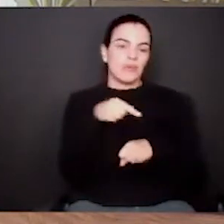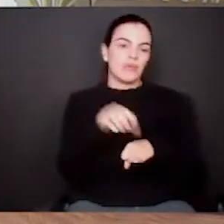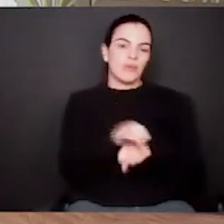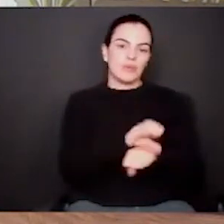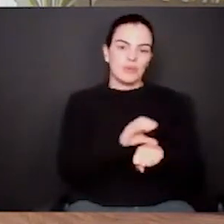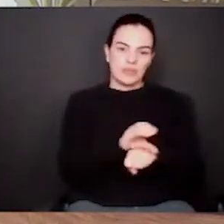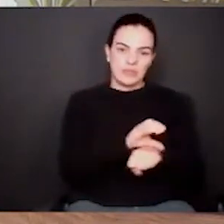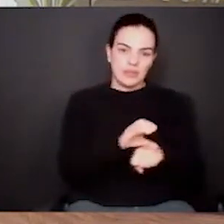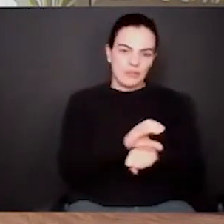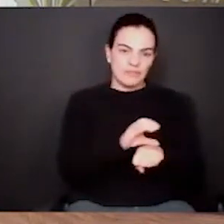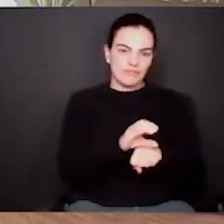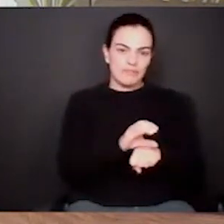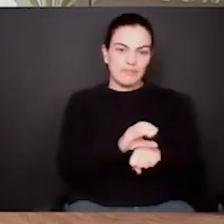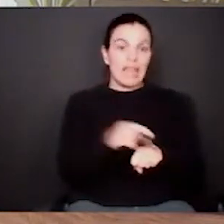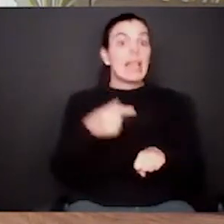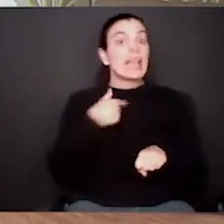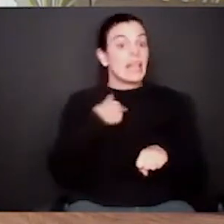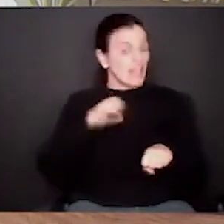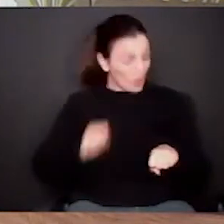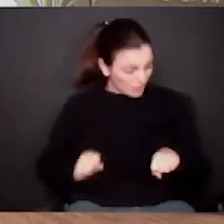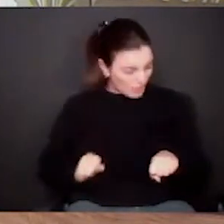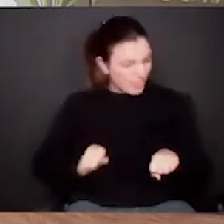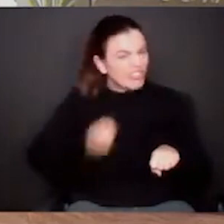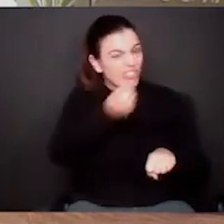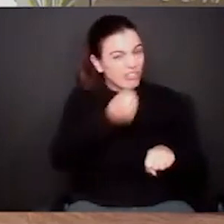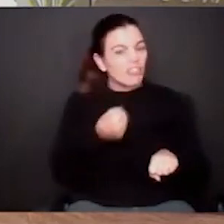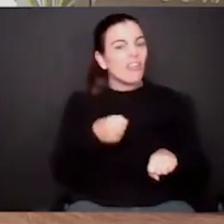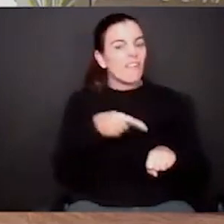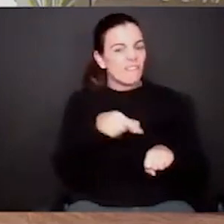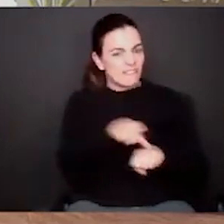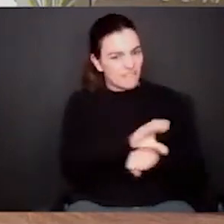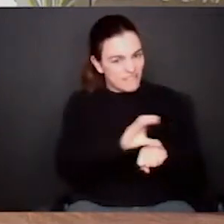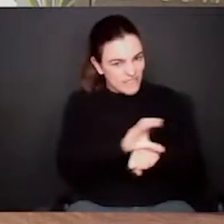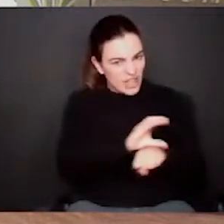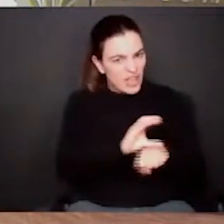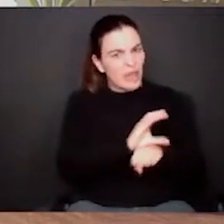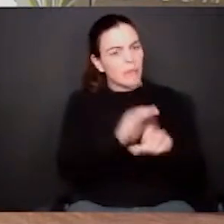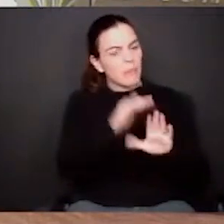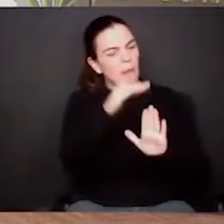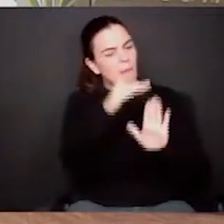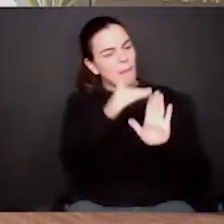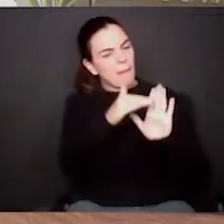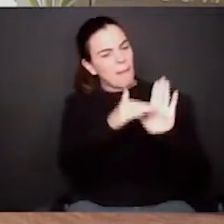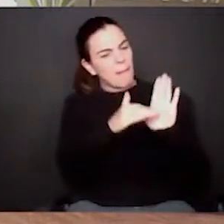e como defensor da Constituição e das cláusulas pétreas que estão dentro da Constituição,